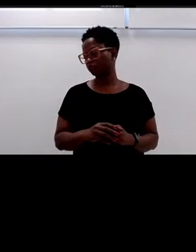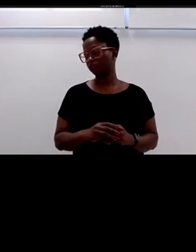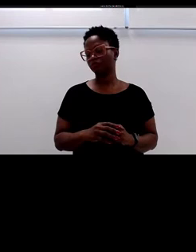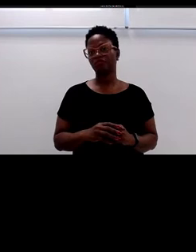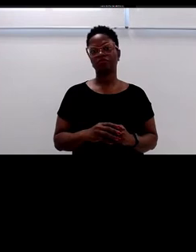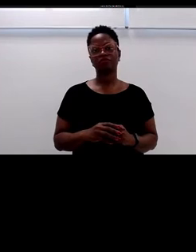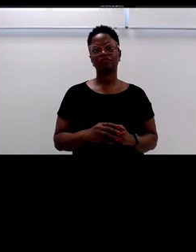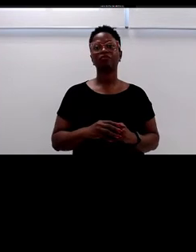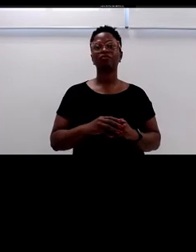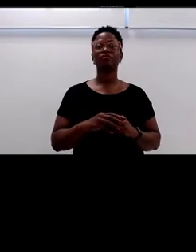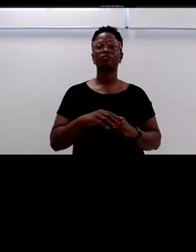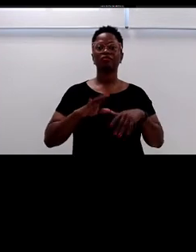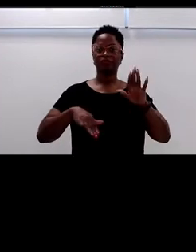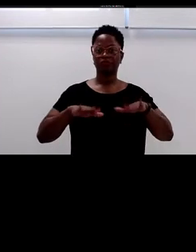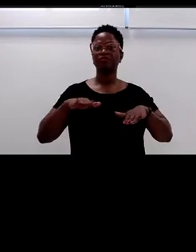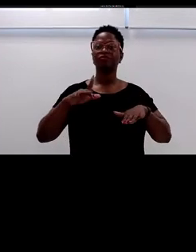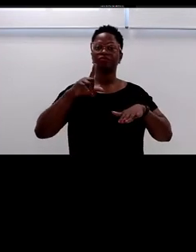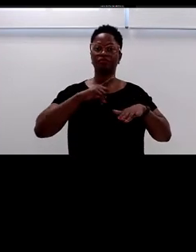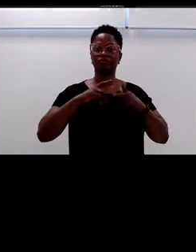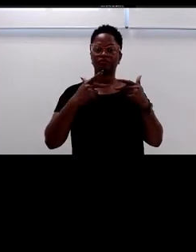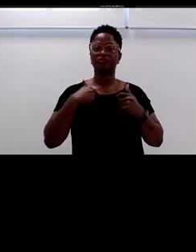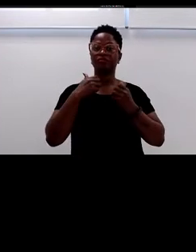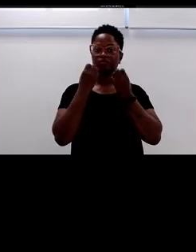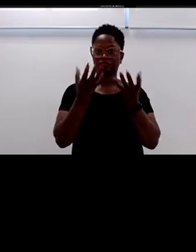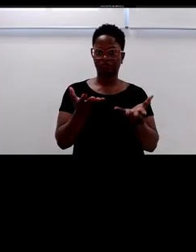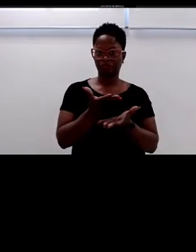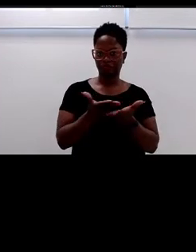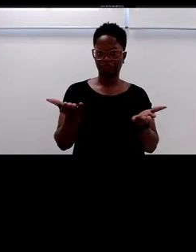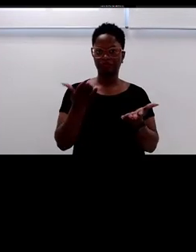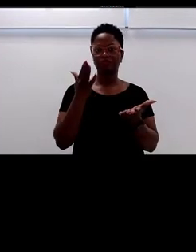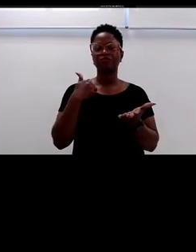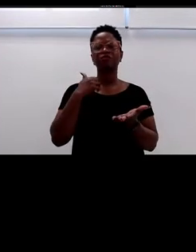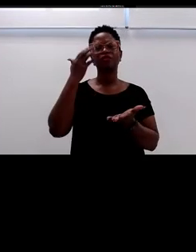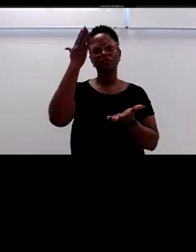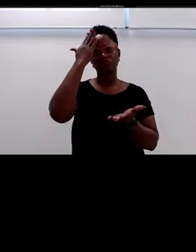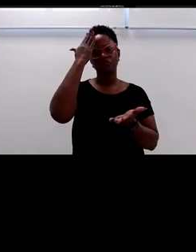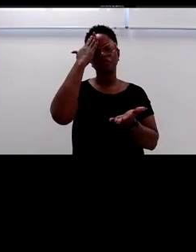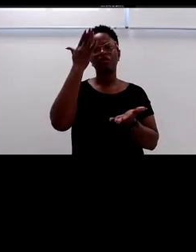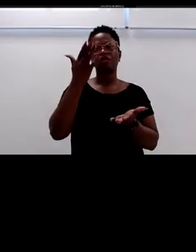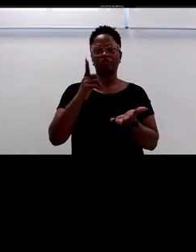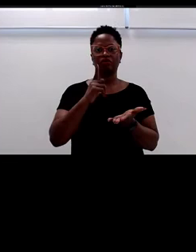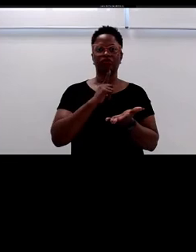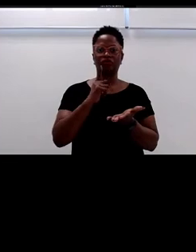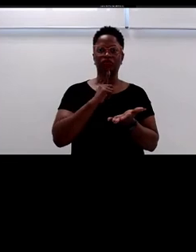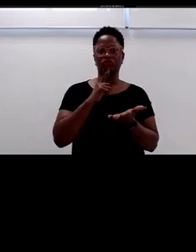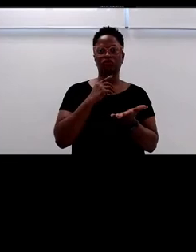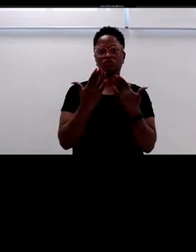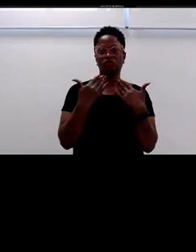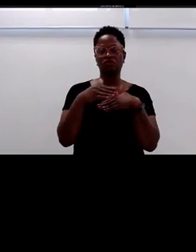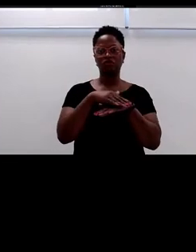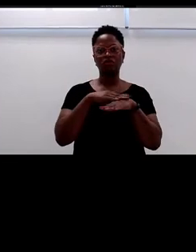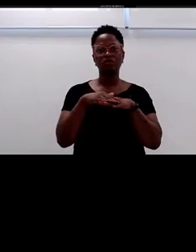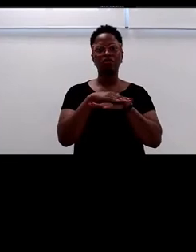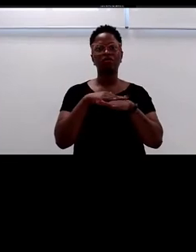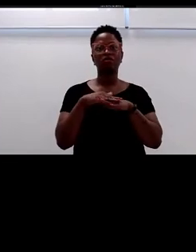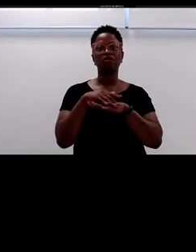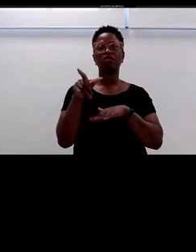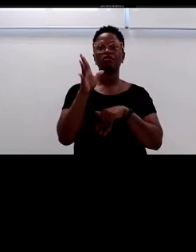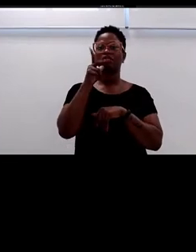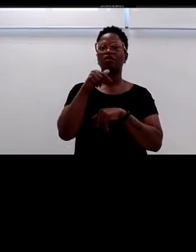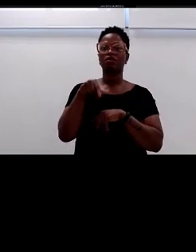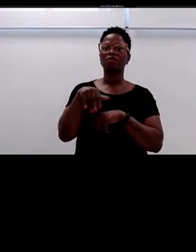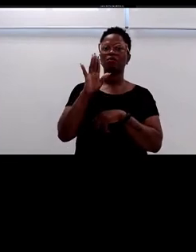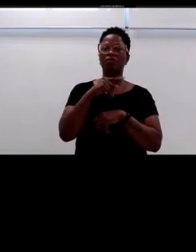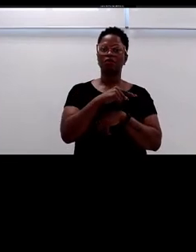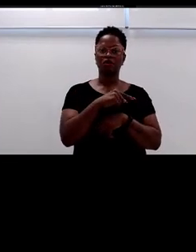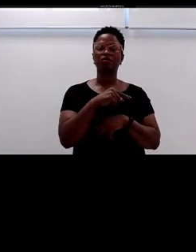Às vezes, ó, vou contar uma coisa para vocês. Eu sei que quando eles estão meio entediados com o Mili ou tá demorando muito,